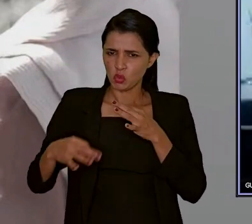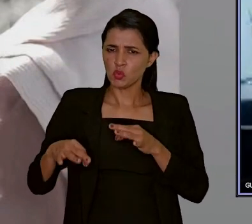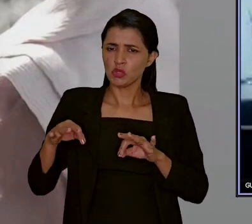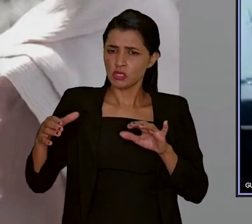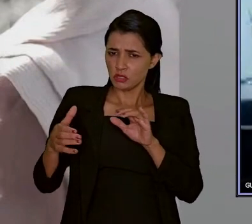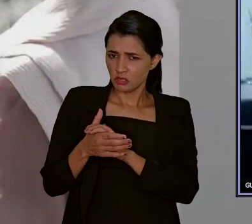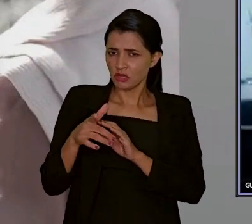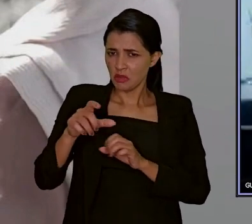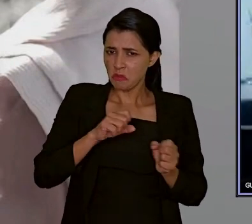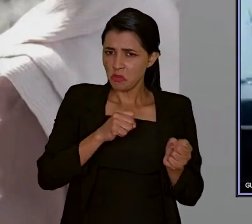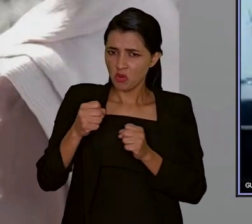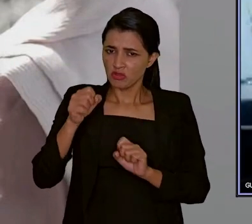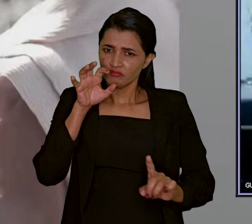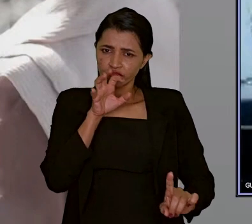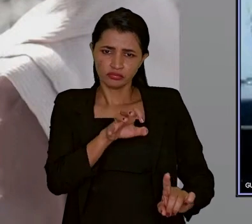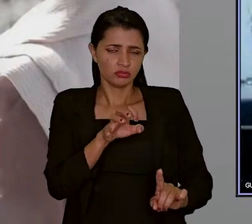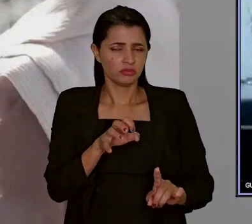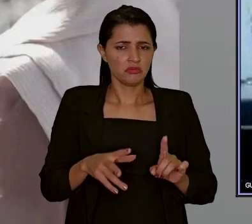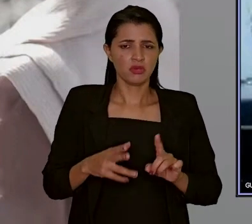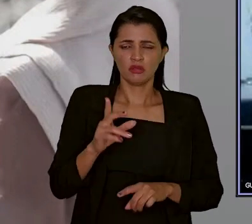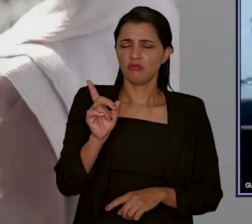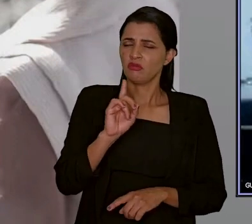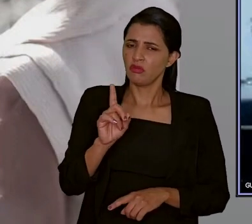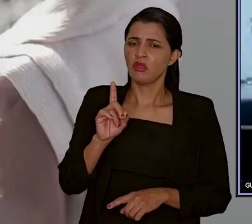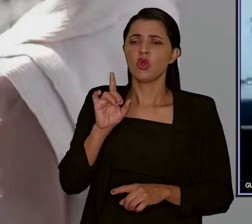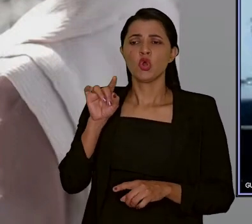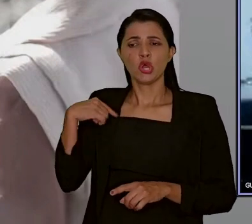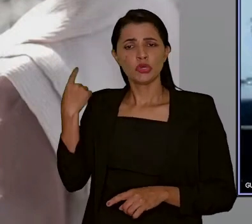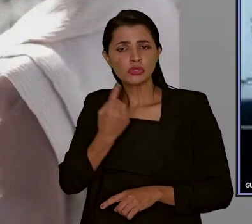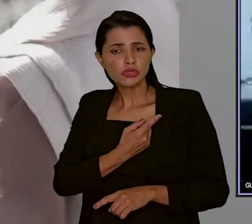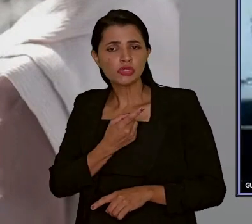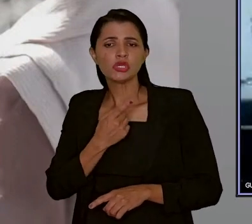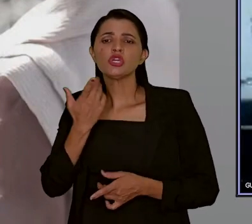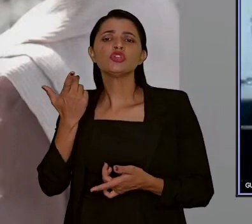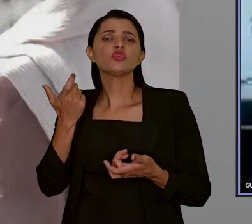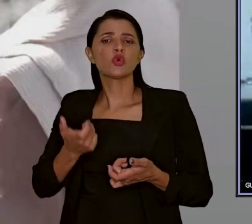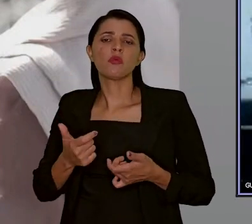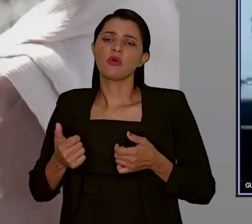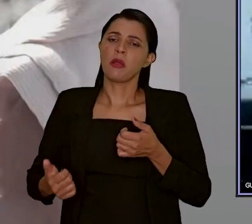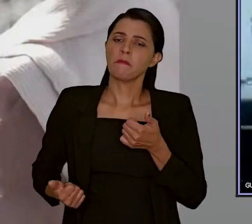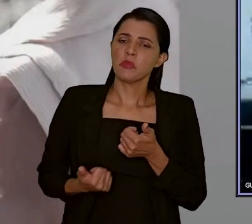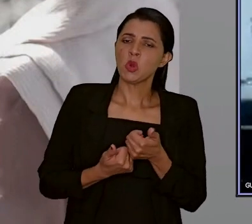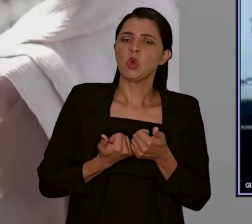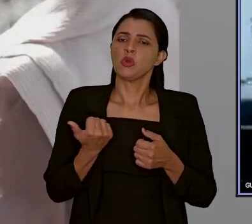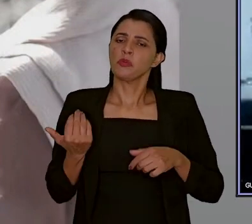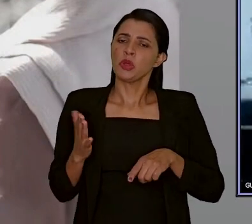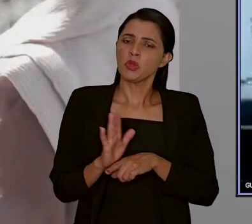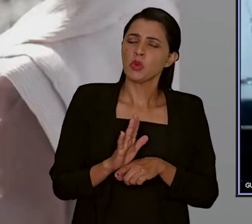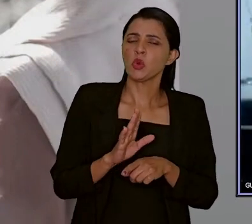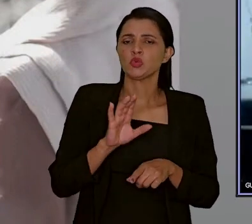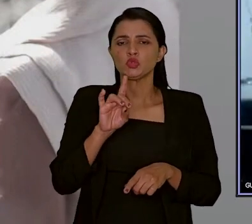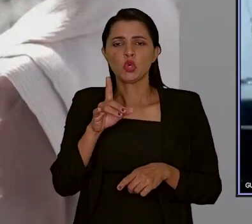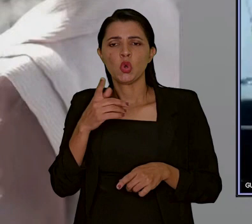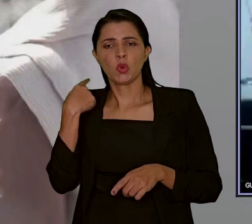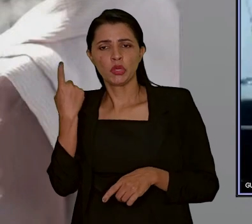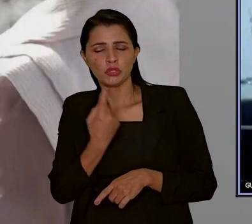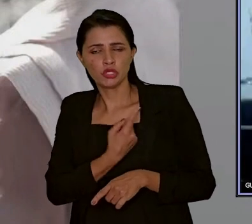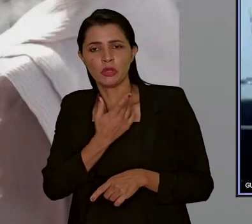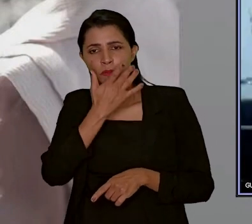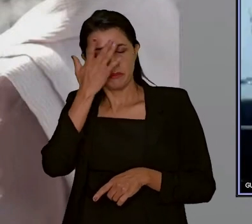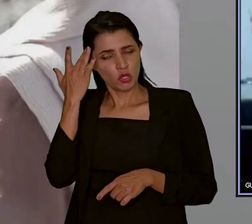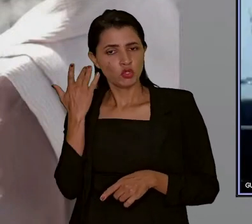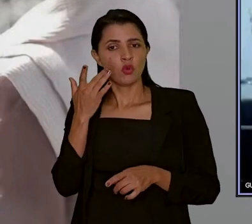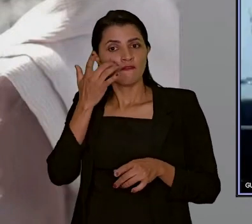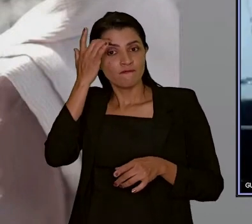poder de interferir. Pelo contrário, nós só estamos como colaboradores, como cooperadores, como, enfim, alguém que